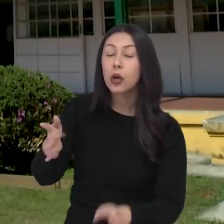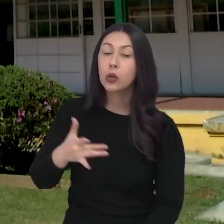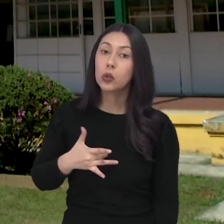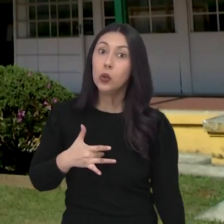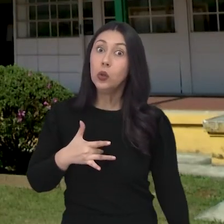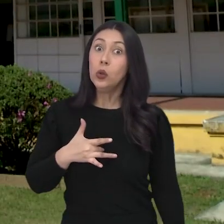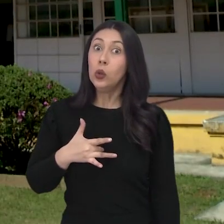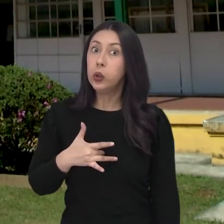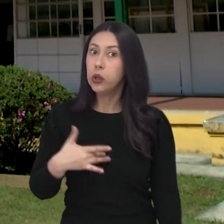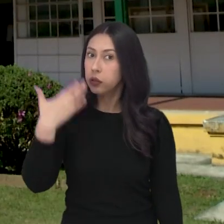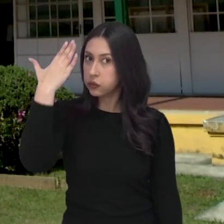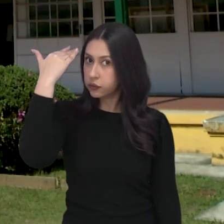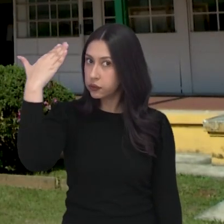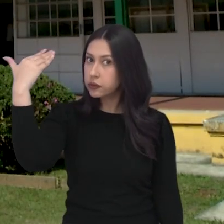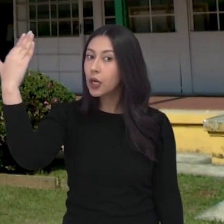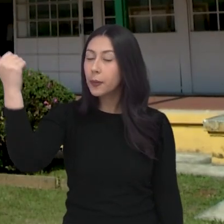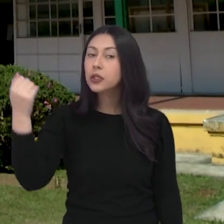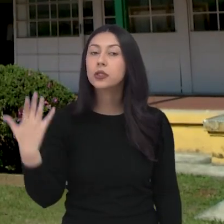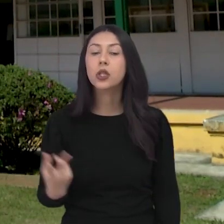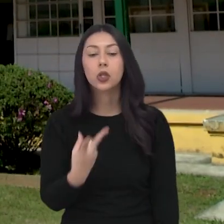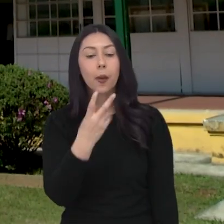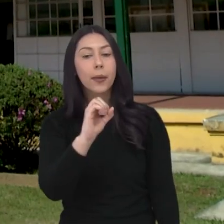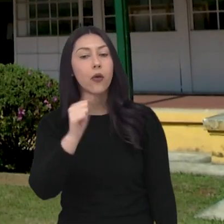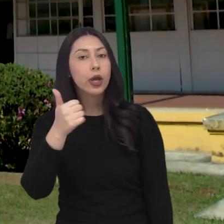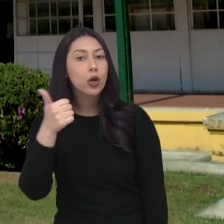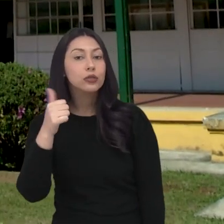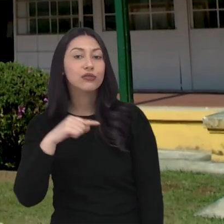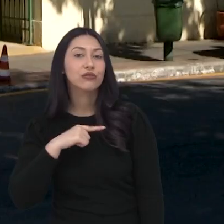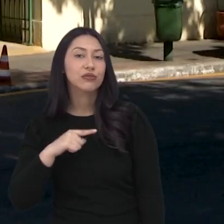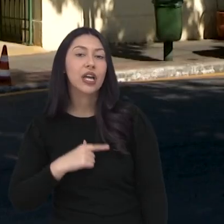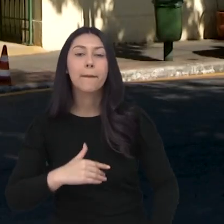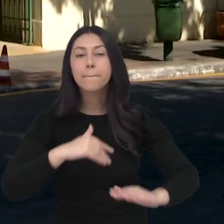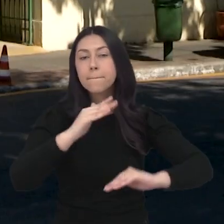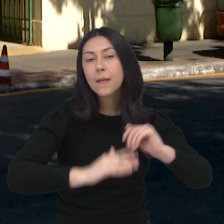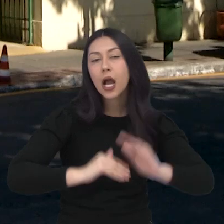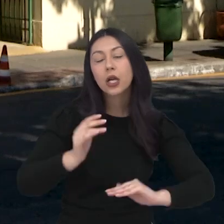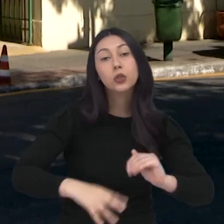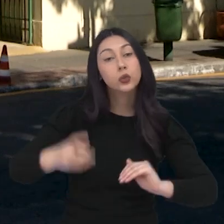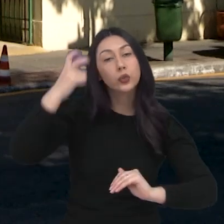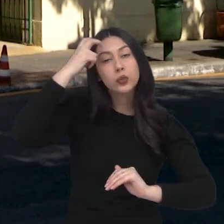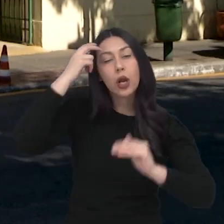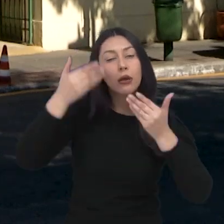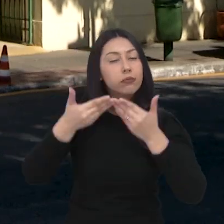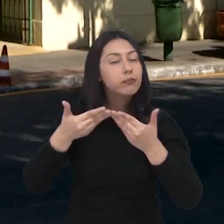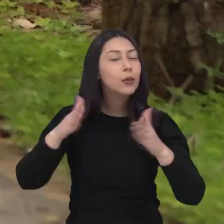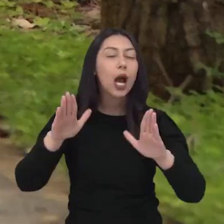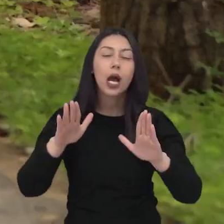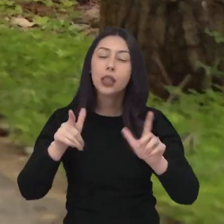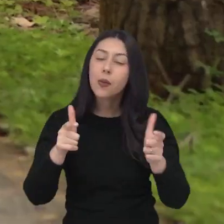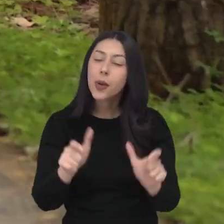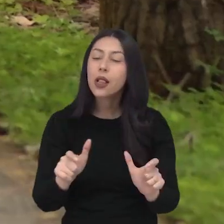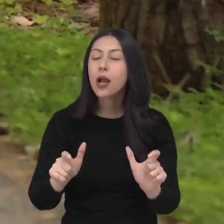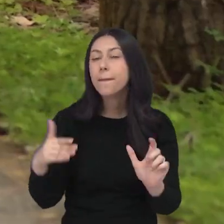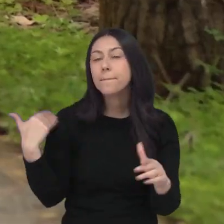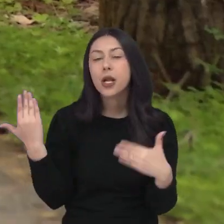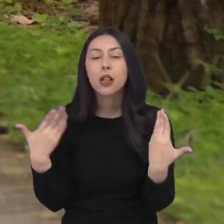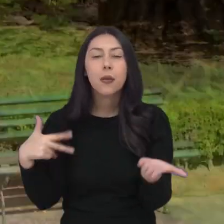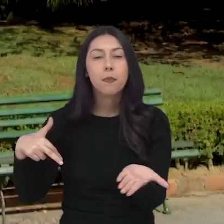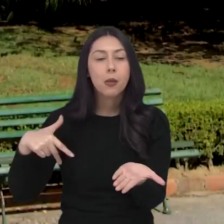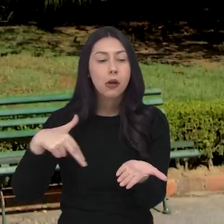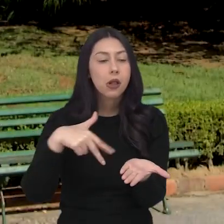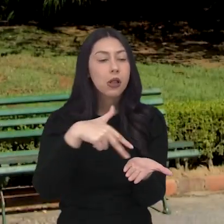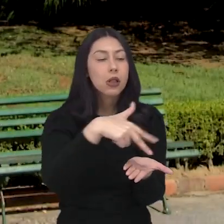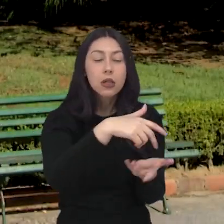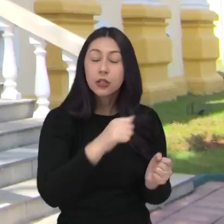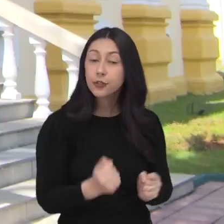Latina. Desde 2011, é palco de atividades culturais e está de portas abertas à população, com pistas de caminhadas